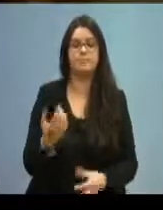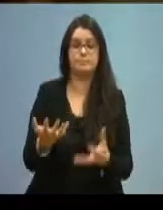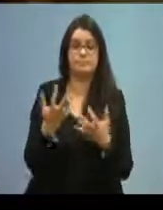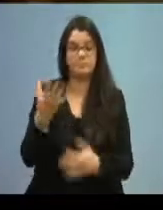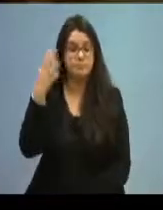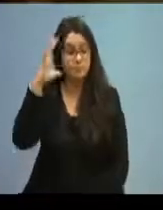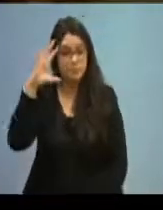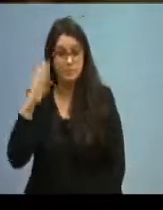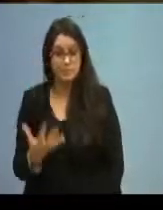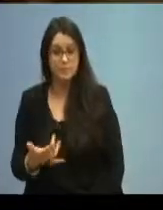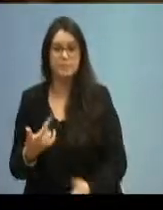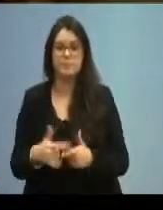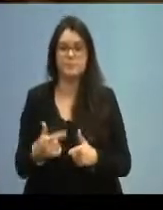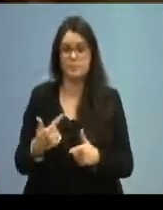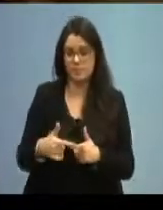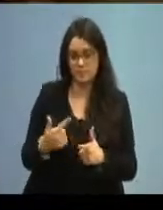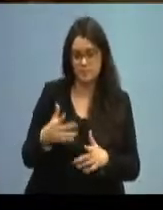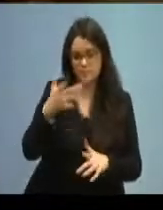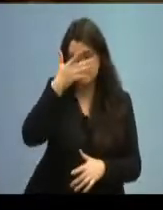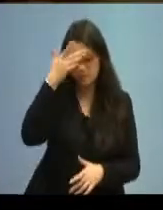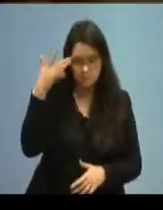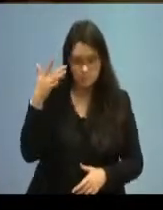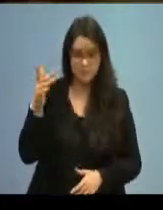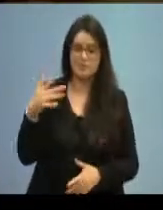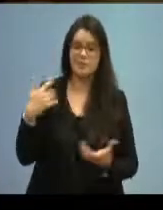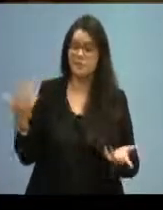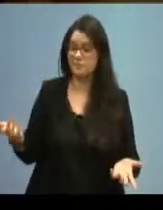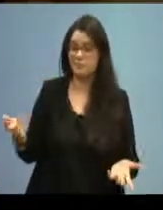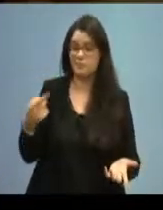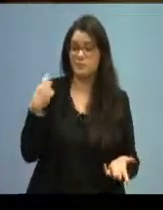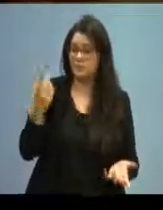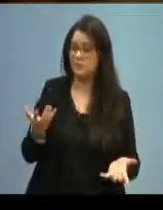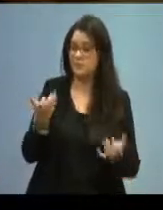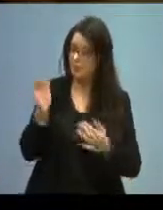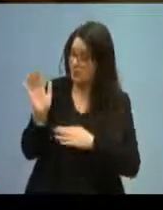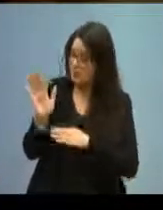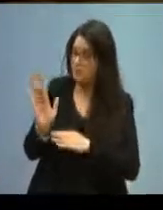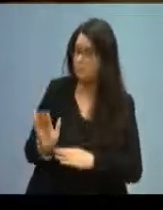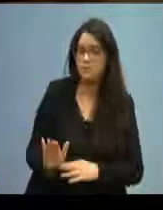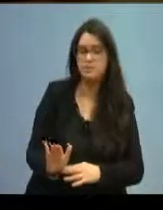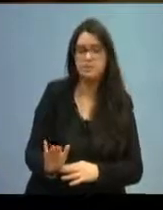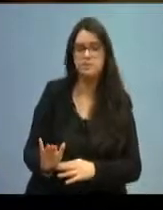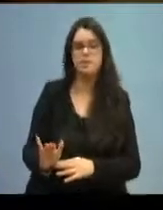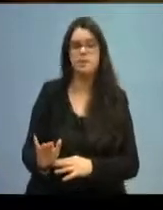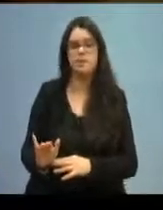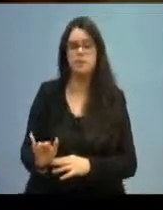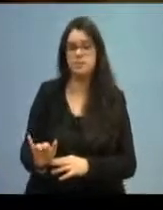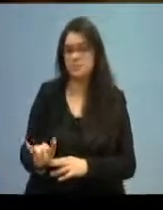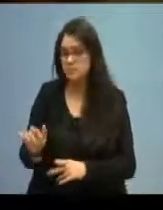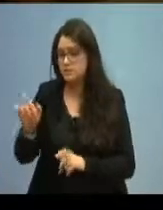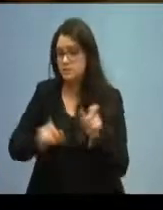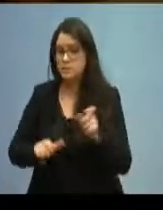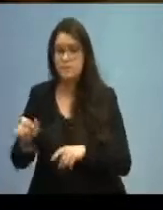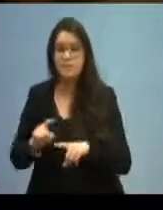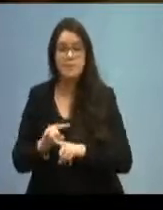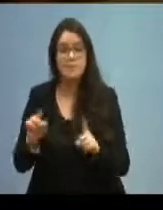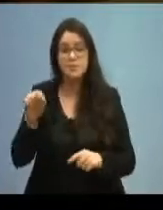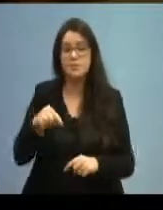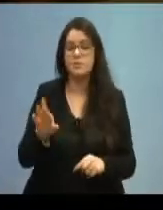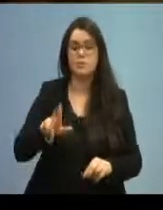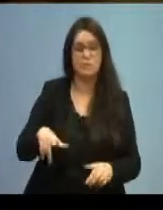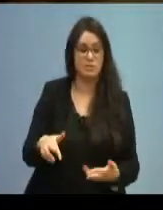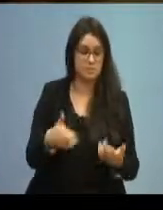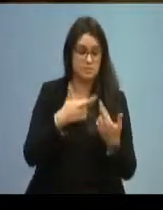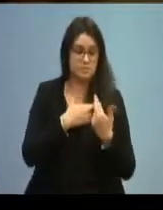quer poder ajudar, colaborar, né, dar um conforto, dar tranquilidade numa pessoa? Claro que sim. Agora, isso não é responsabilidade